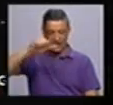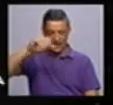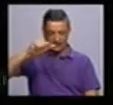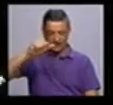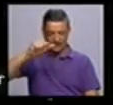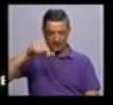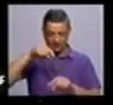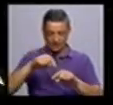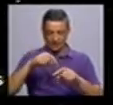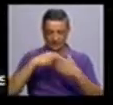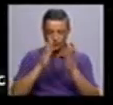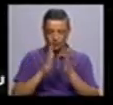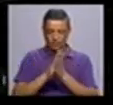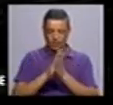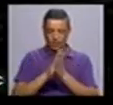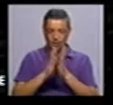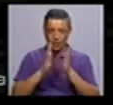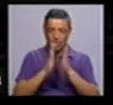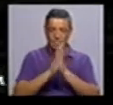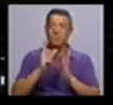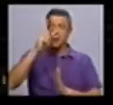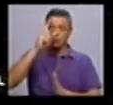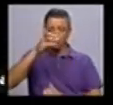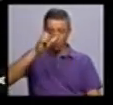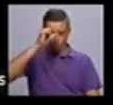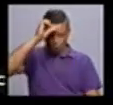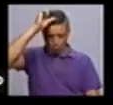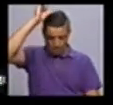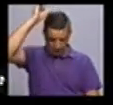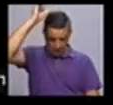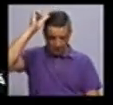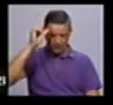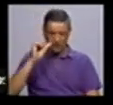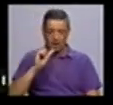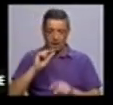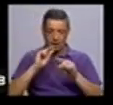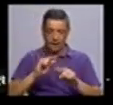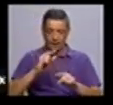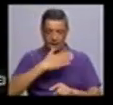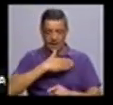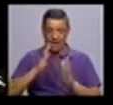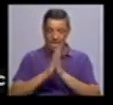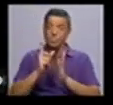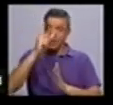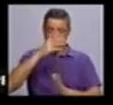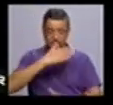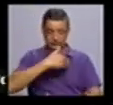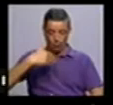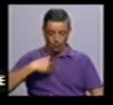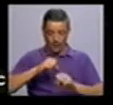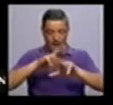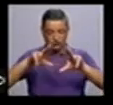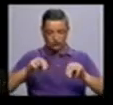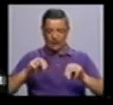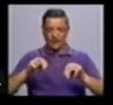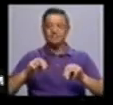mitologia do deus romano Júpiter, é a deusa da saúde e da higiene. E o que é interessante nesta lua é que, de acordo com alguns